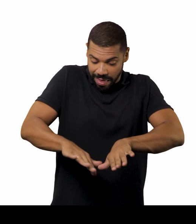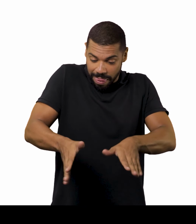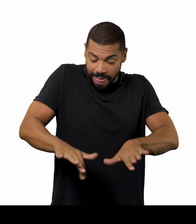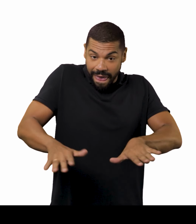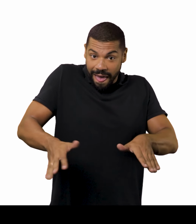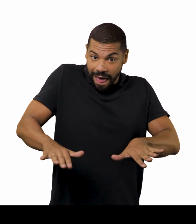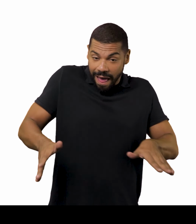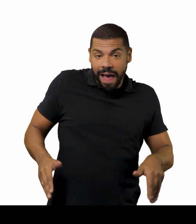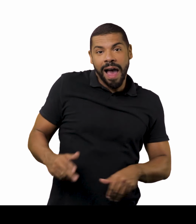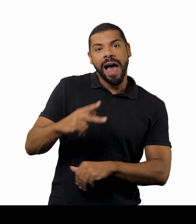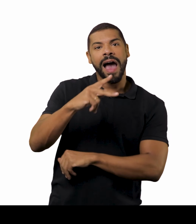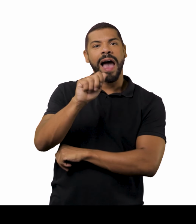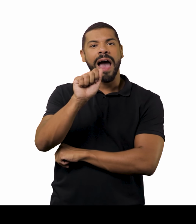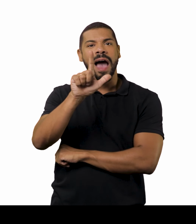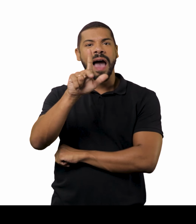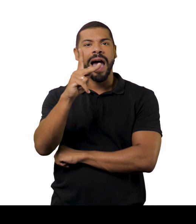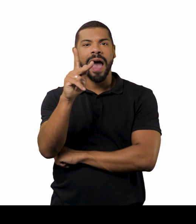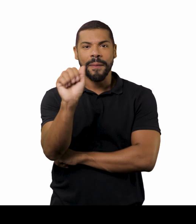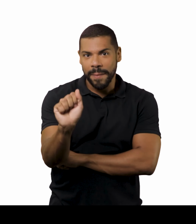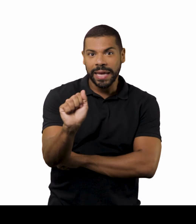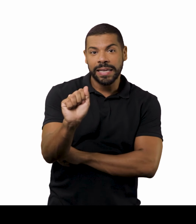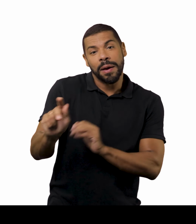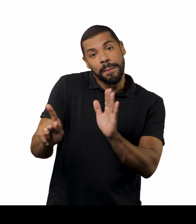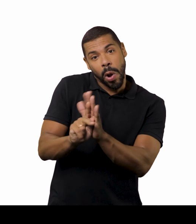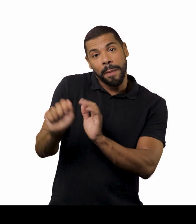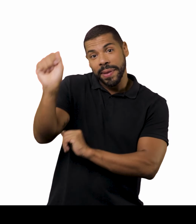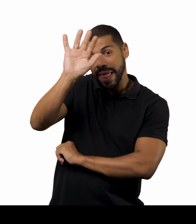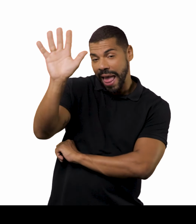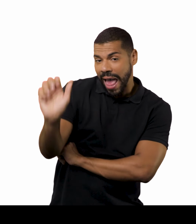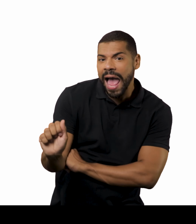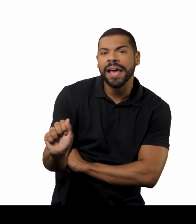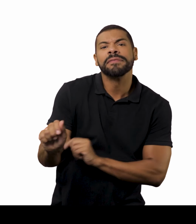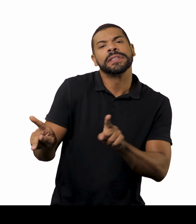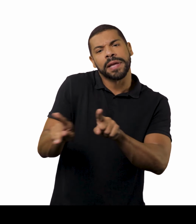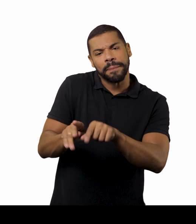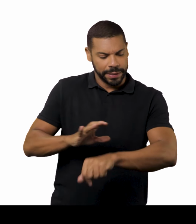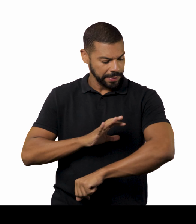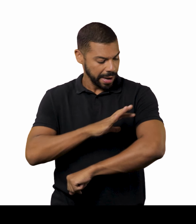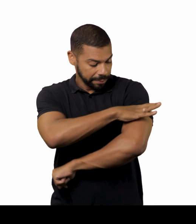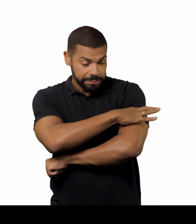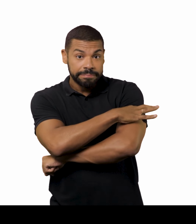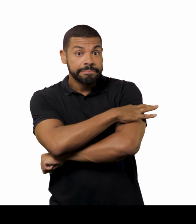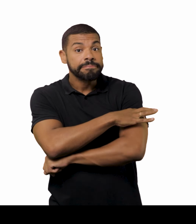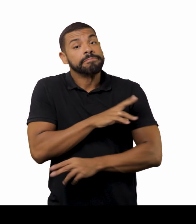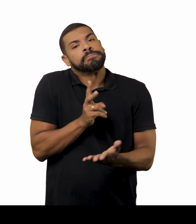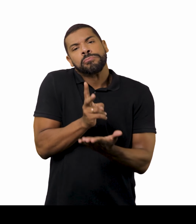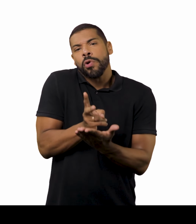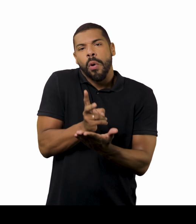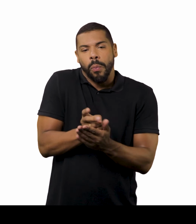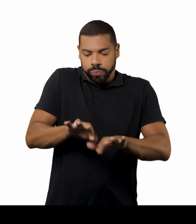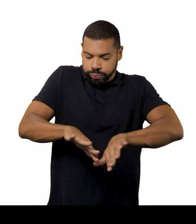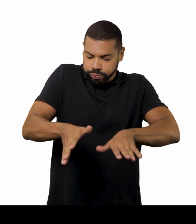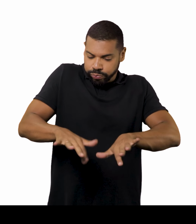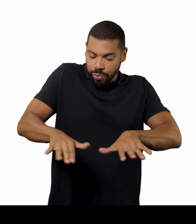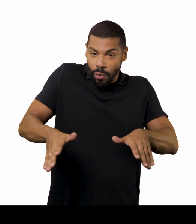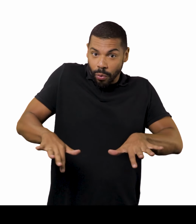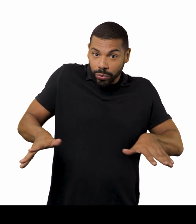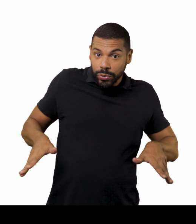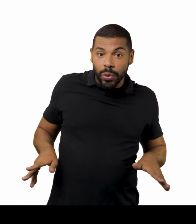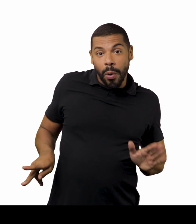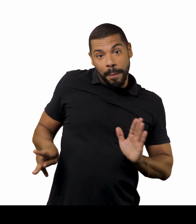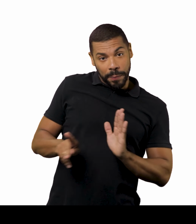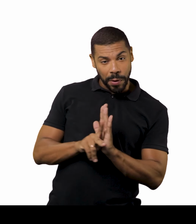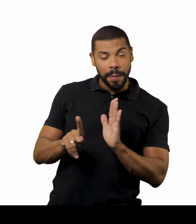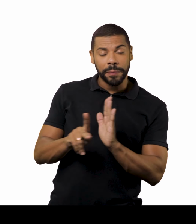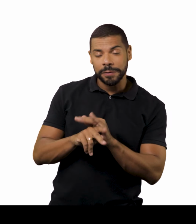a saia de palha, que é uma vestimenta né, de origem africana, né, no candomblé também aqui no Brasil. Uma roupa toda, né, opulenta, assim, né,